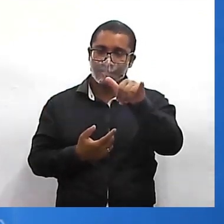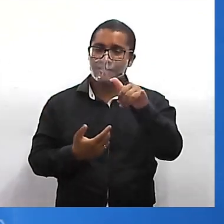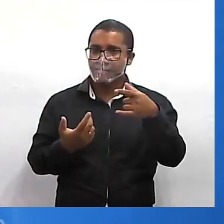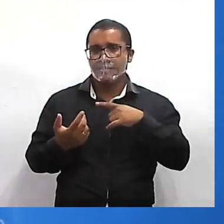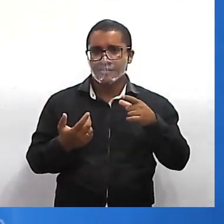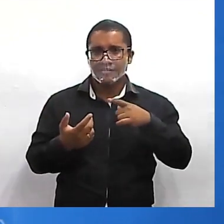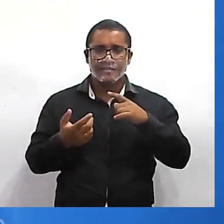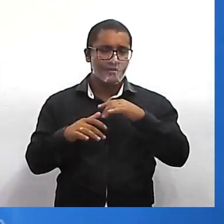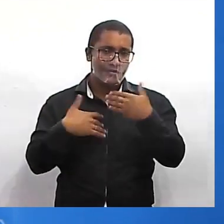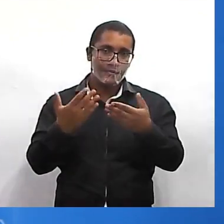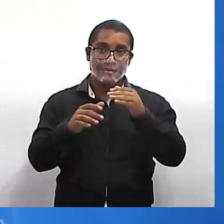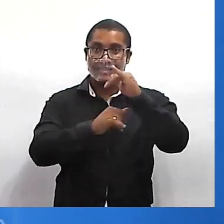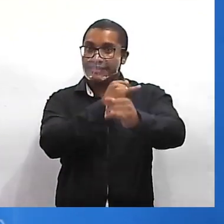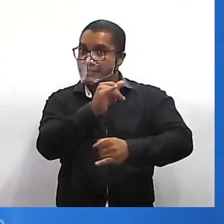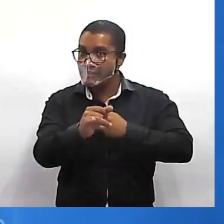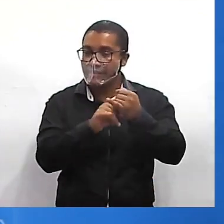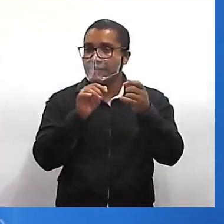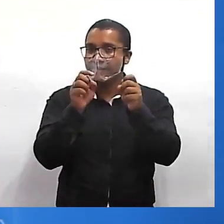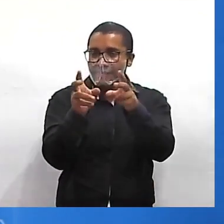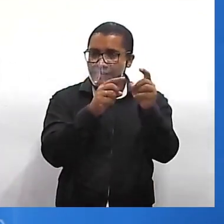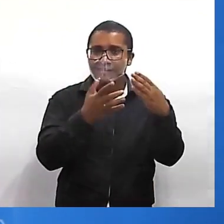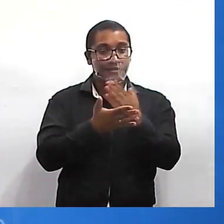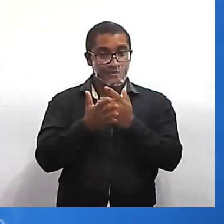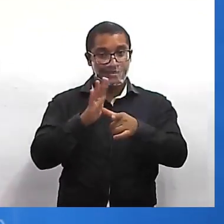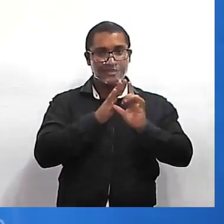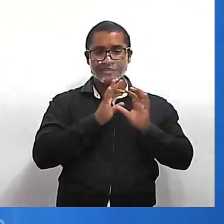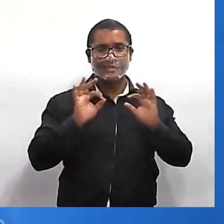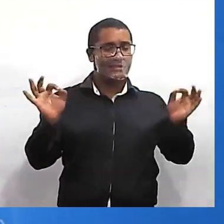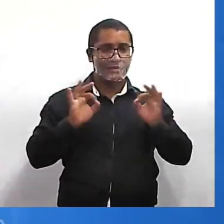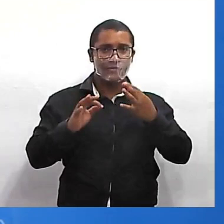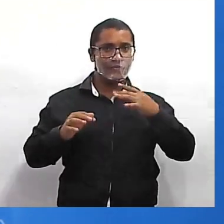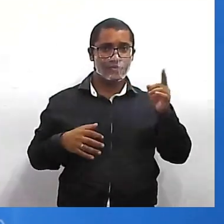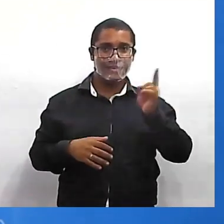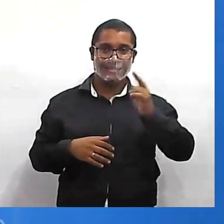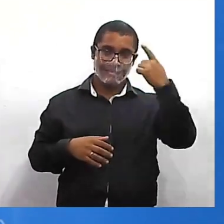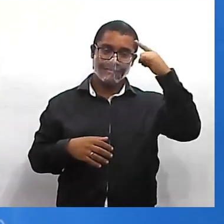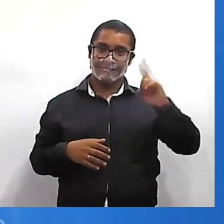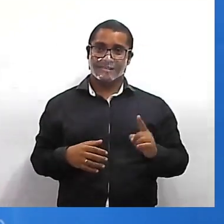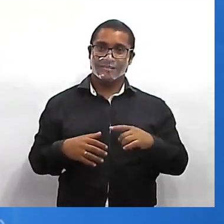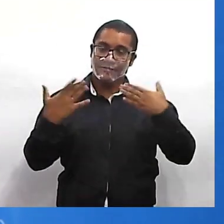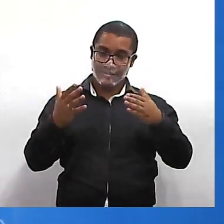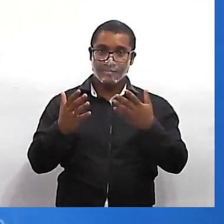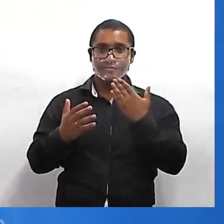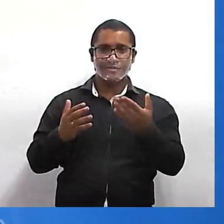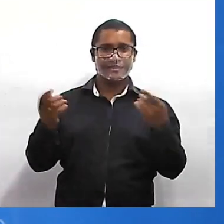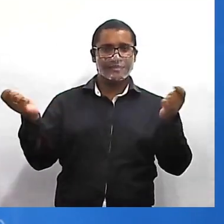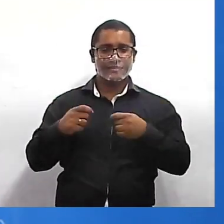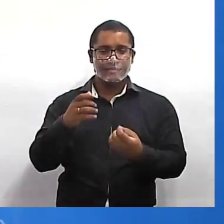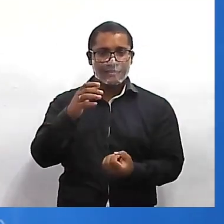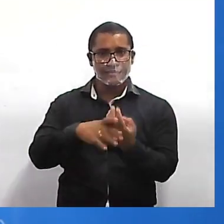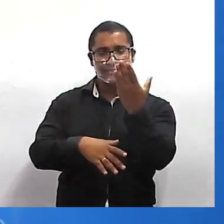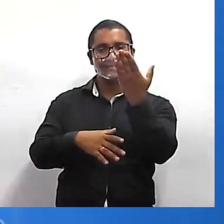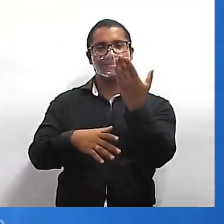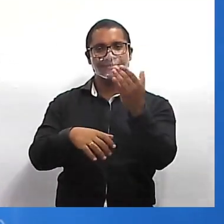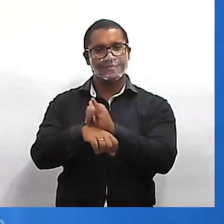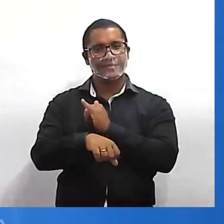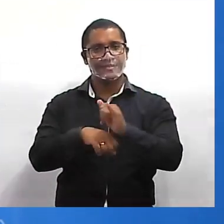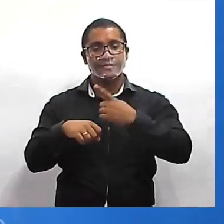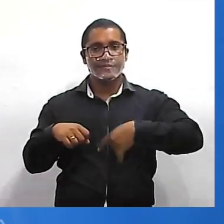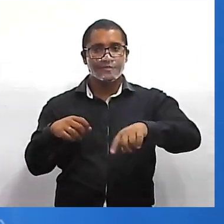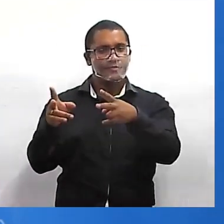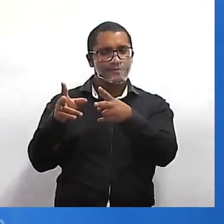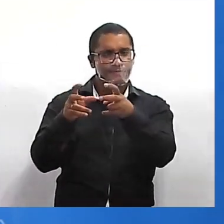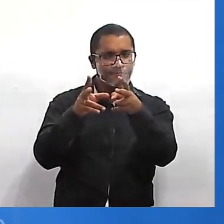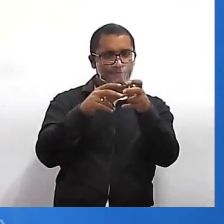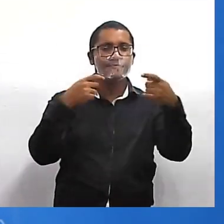um ambiente até então para algumas desconhecido. Então as oportunidades elas estão aí e a gente precisa enxergá-las, né?